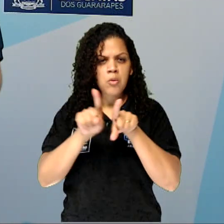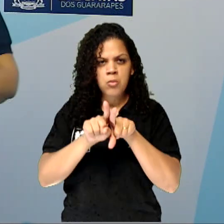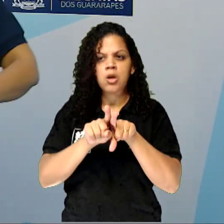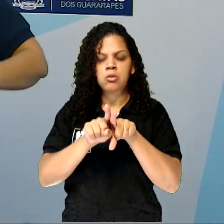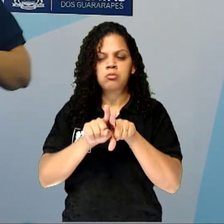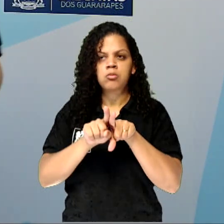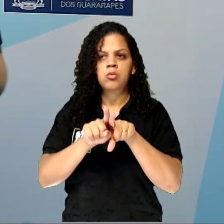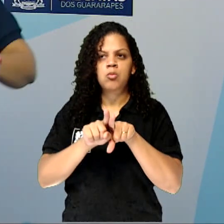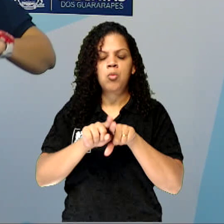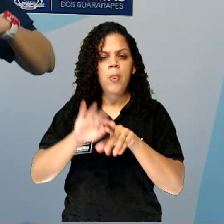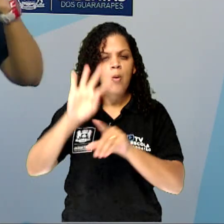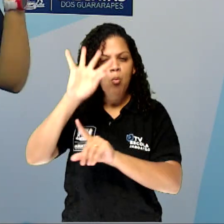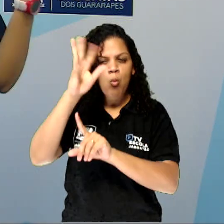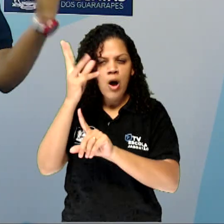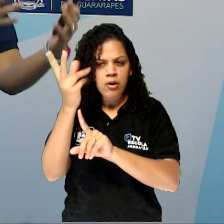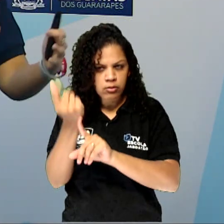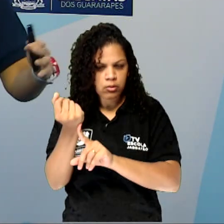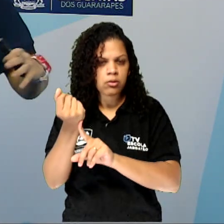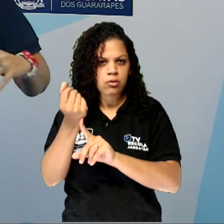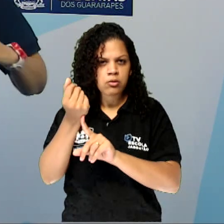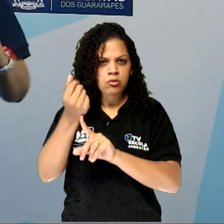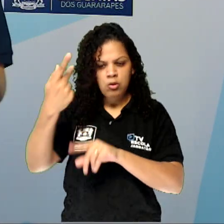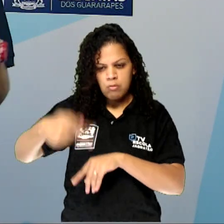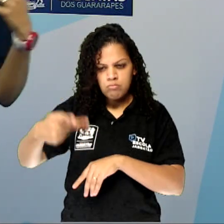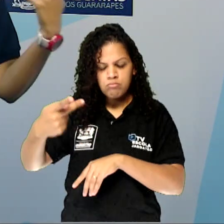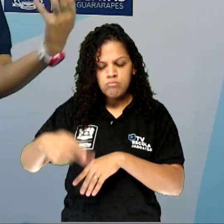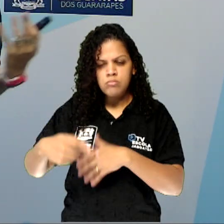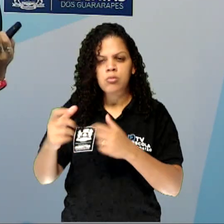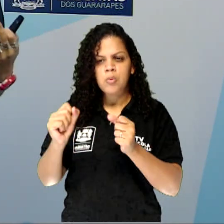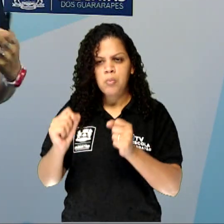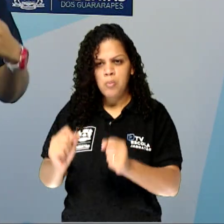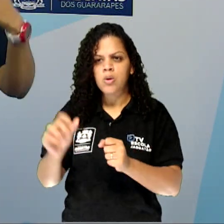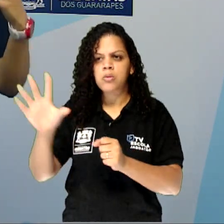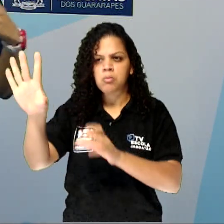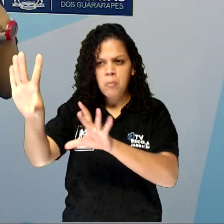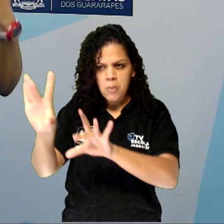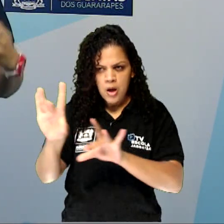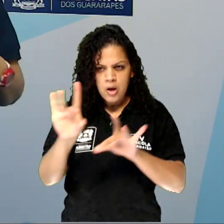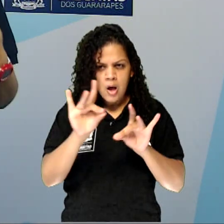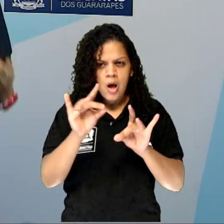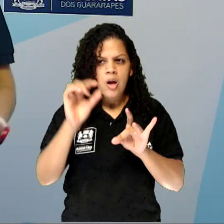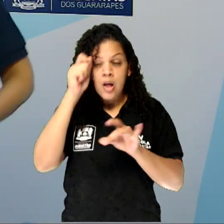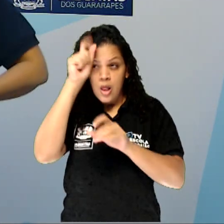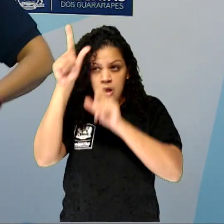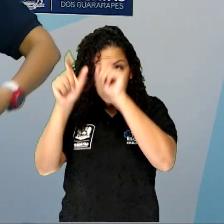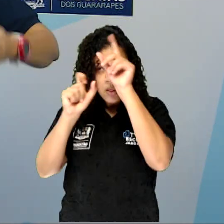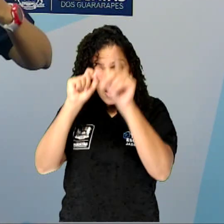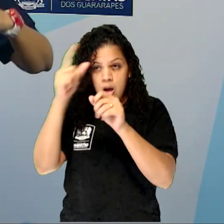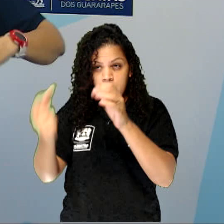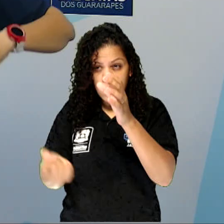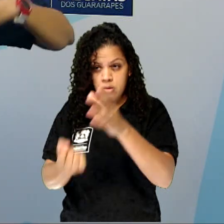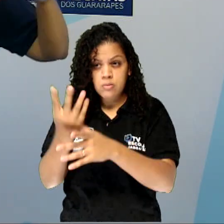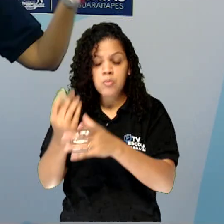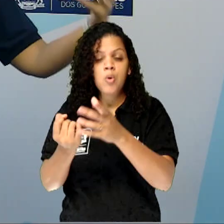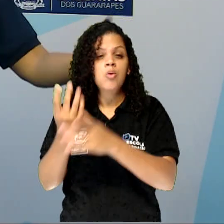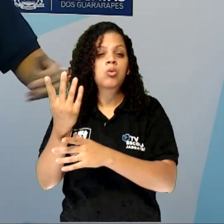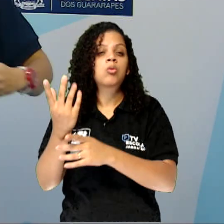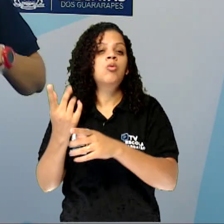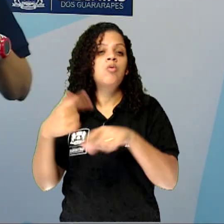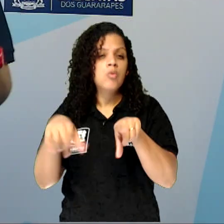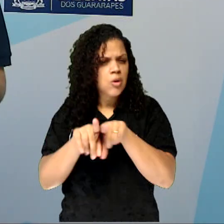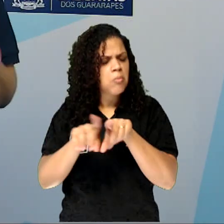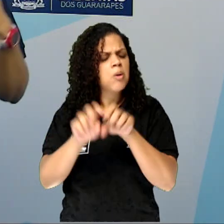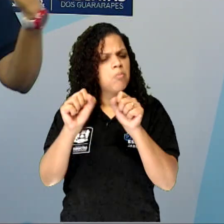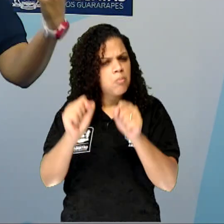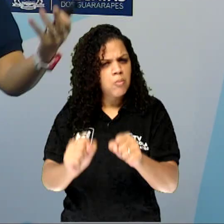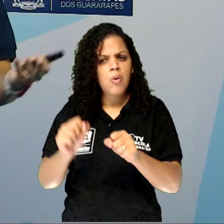por exemplo, que tem ele vai pegar aquela visão, né, da arte que ele produz, mas também pode ser o cotidiano dele. Às